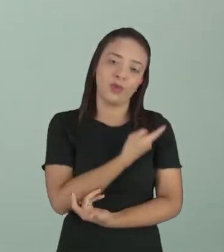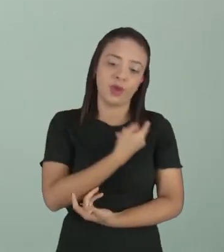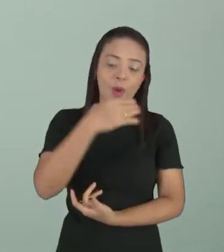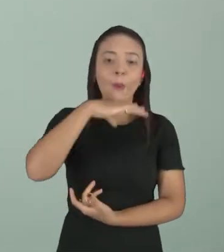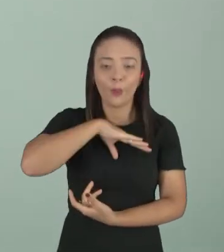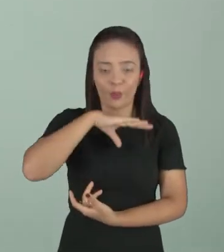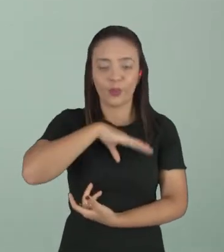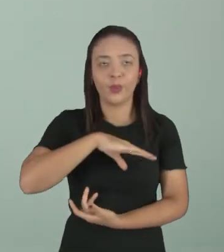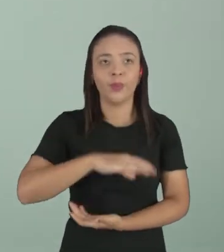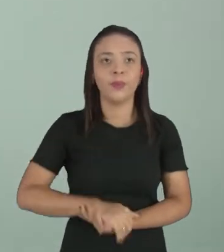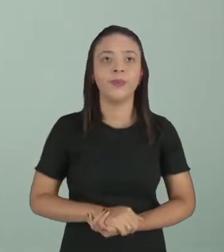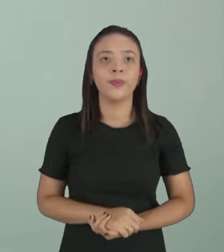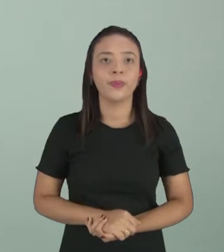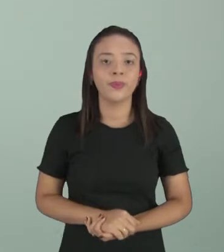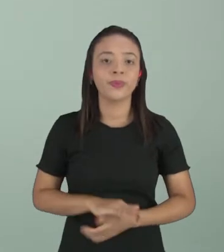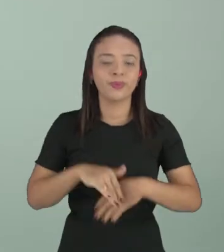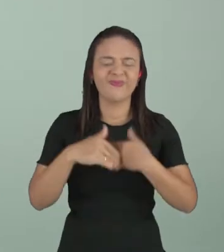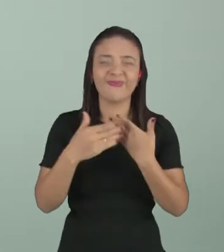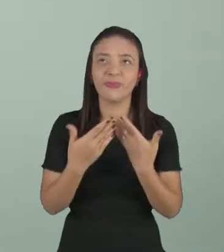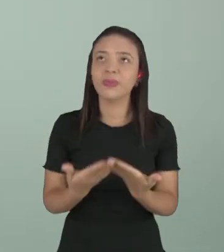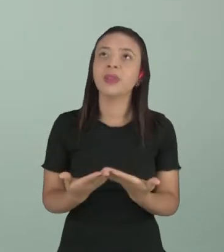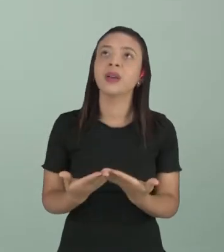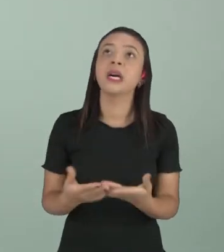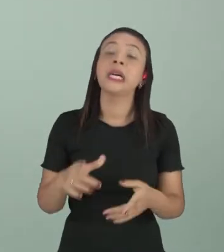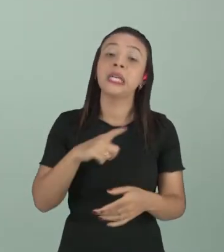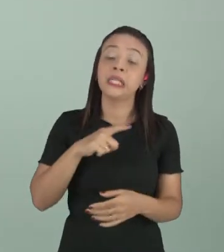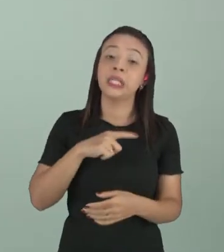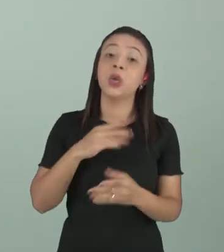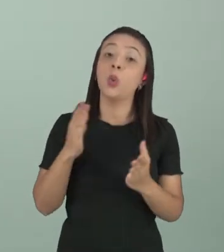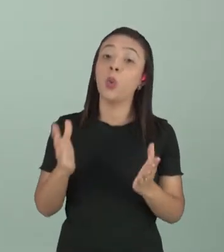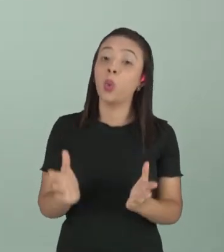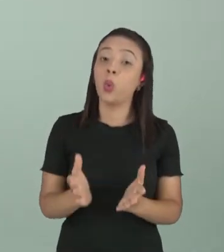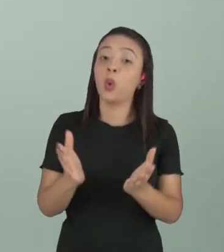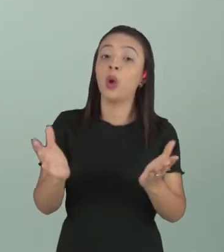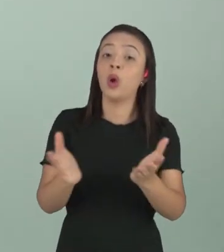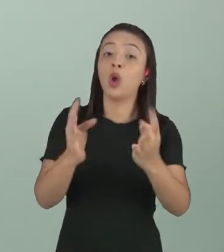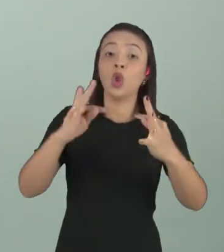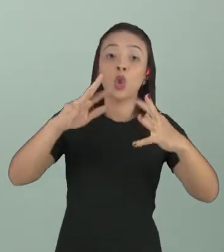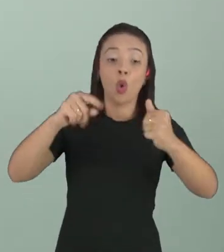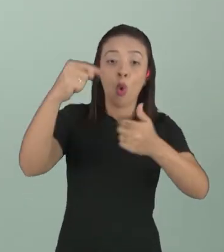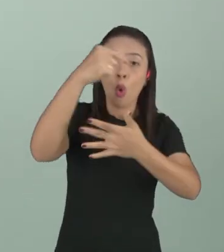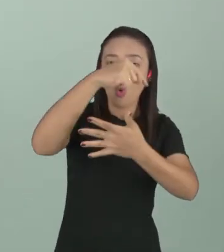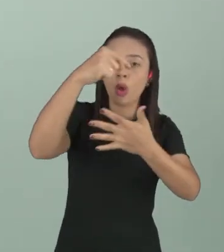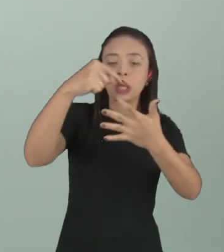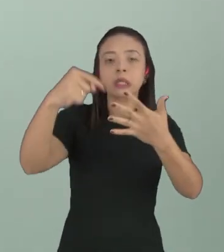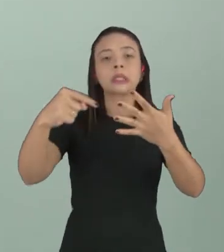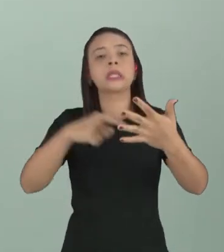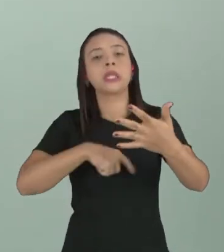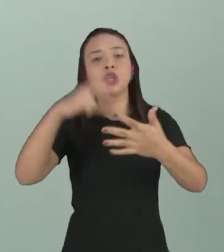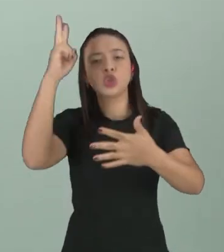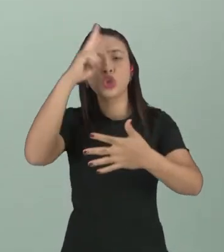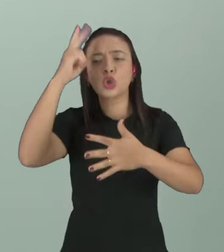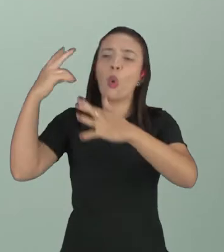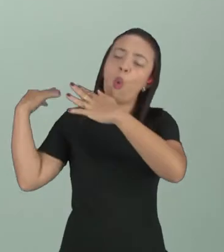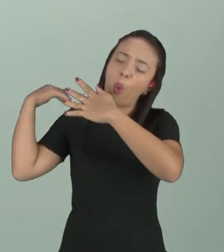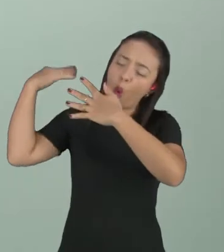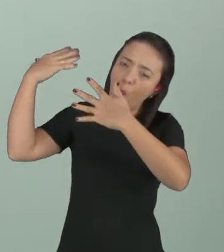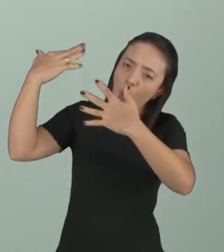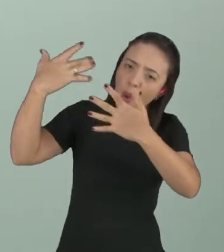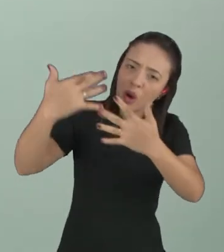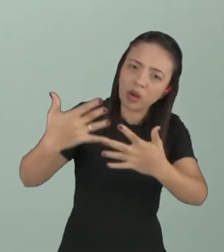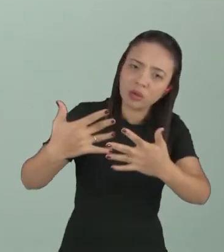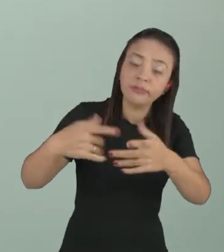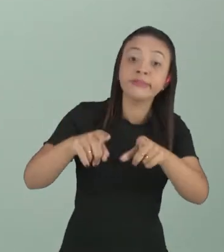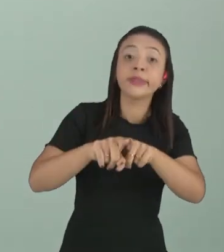certo? Então, além de ser influenciada por todos esses fatores históricos, etimológicos